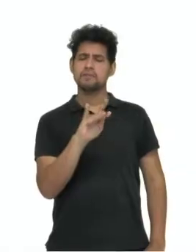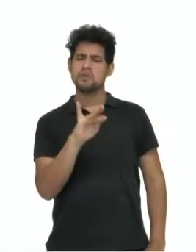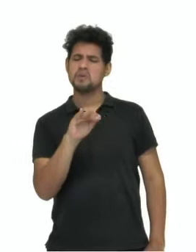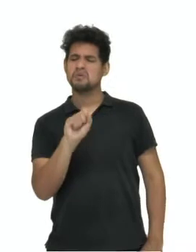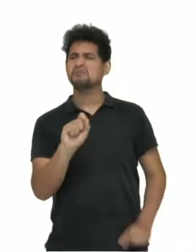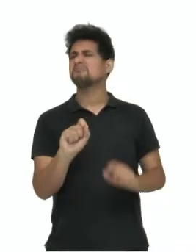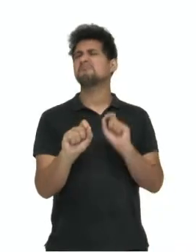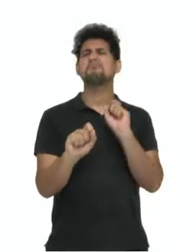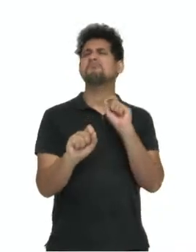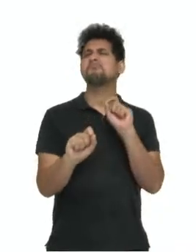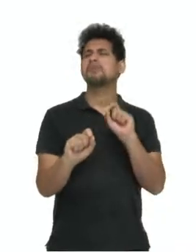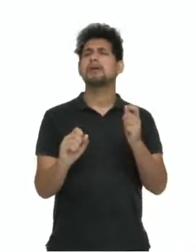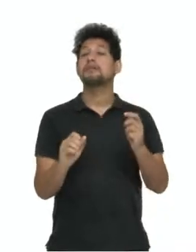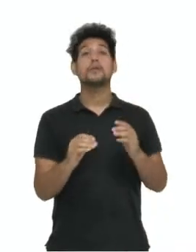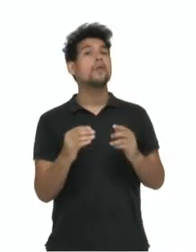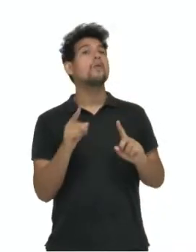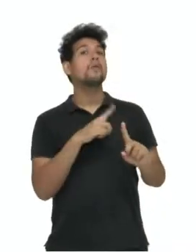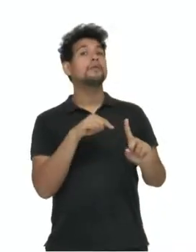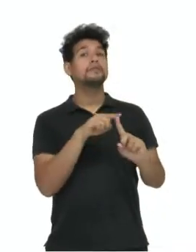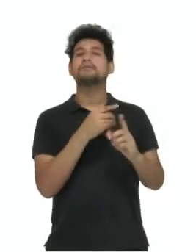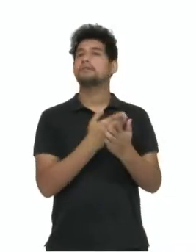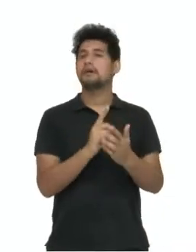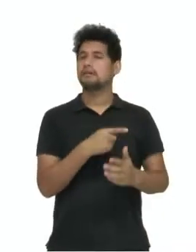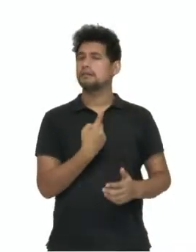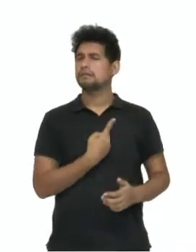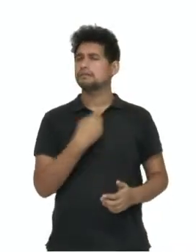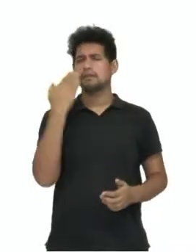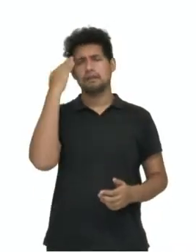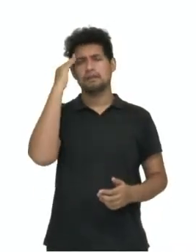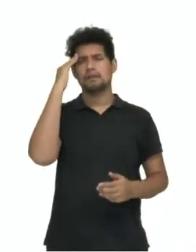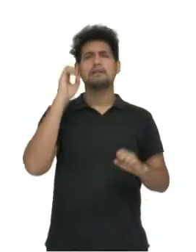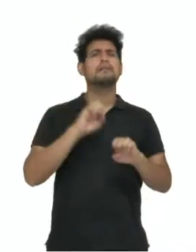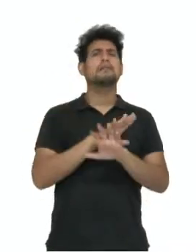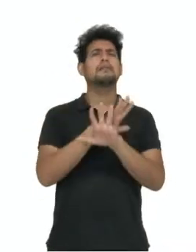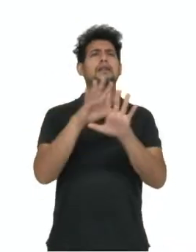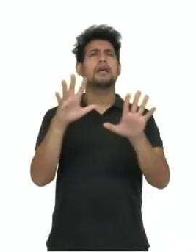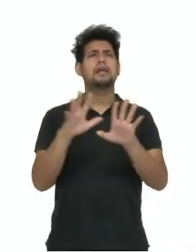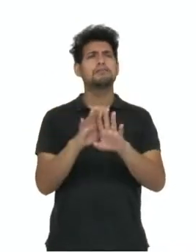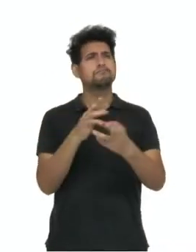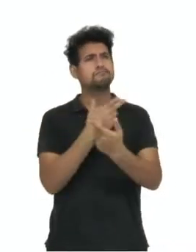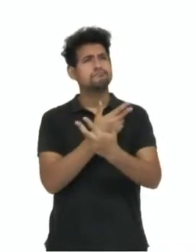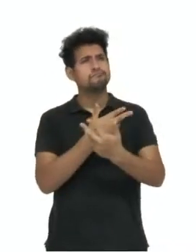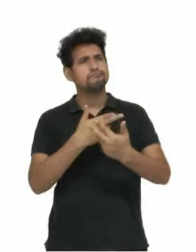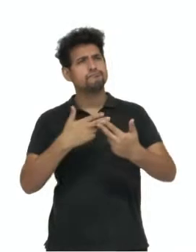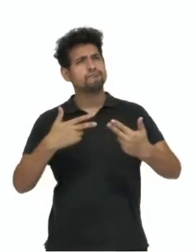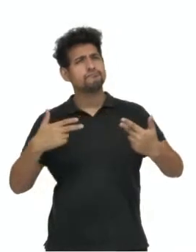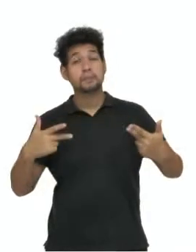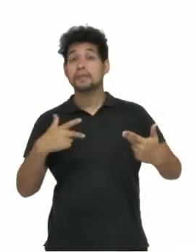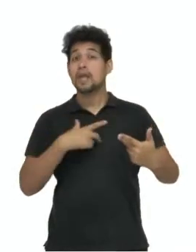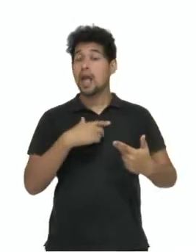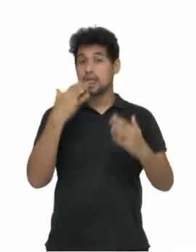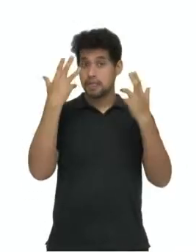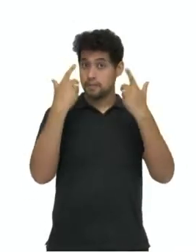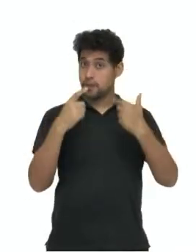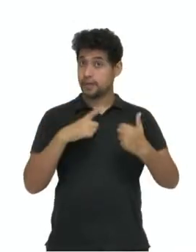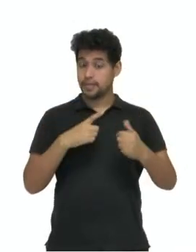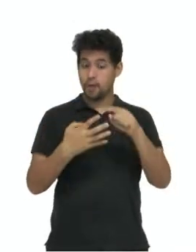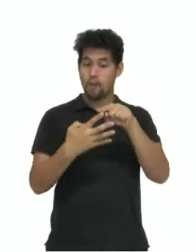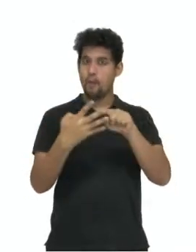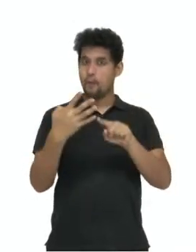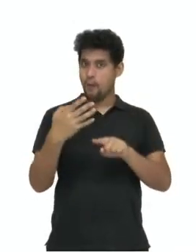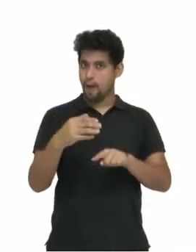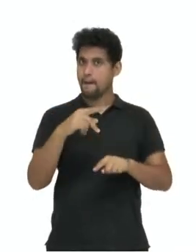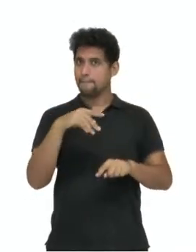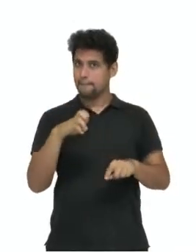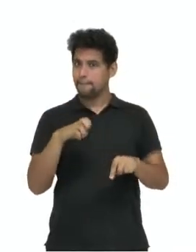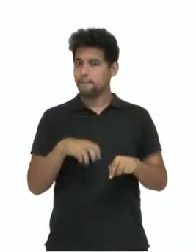Quais os objetivos dessa aula? Compreender a origem dos tetrápodes terrestres, aqueles que têm 4 patas, entender